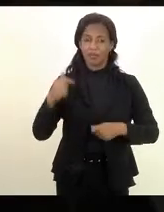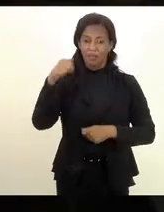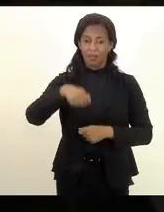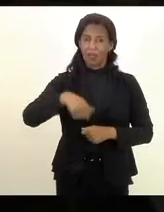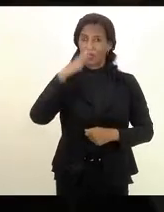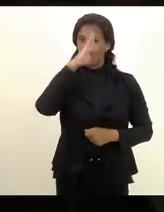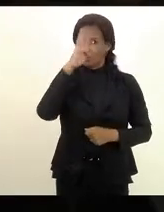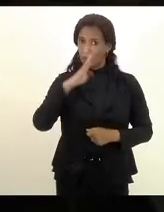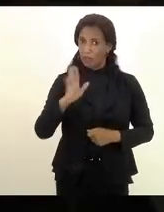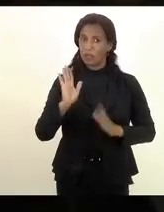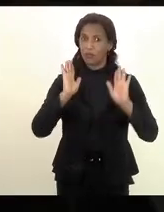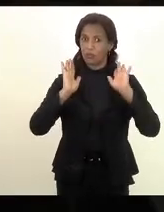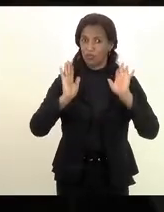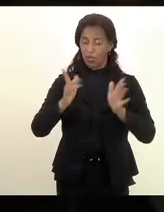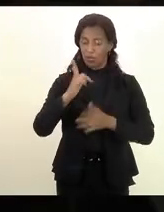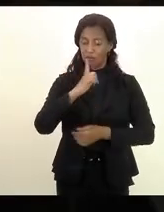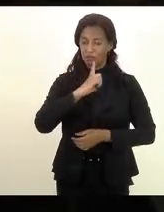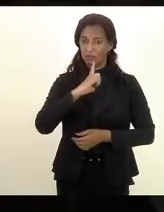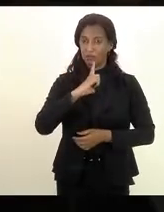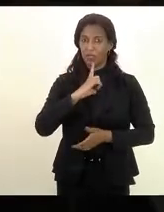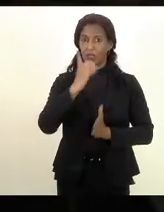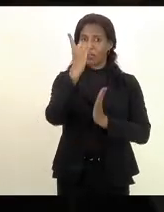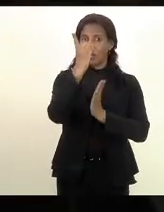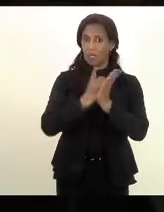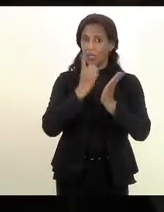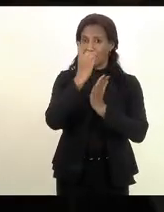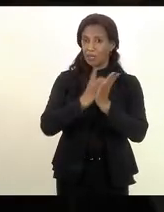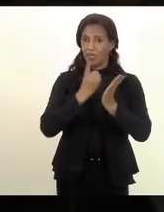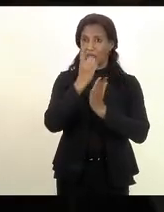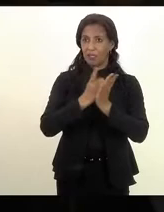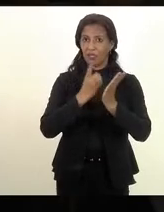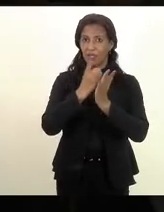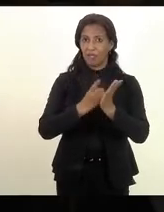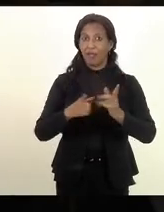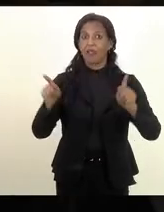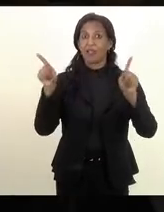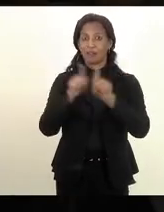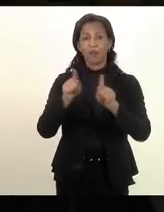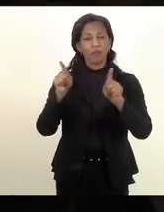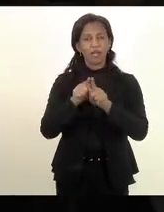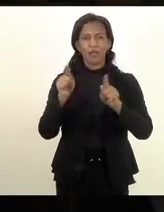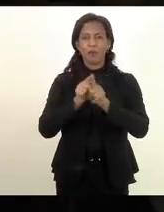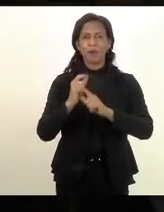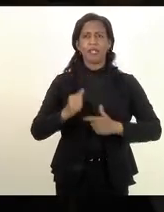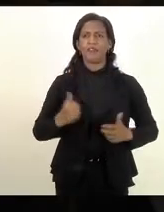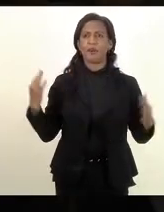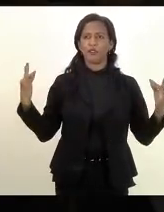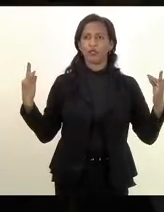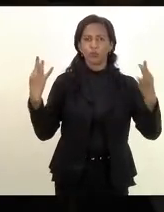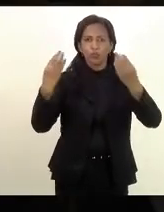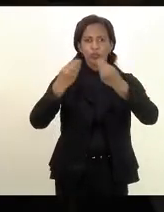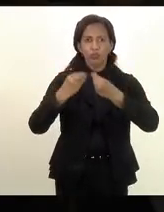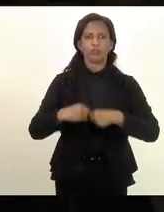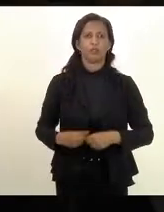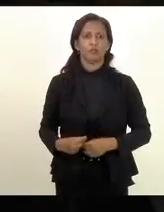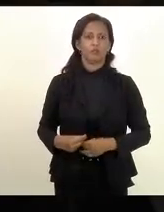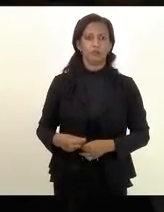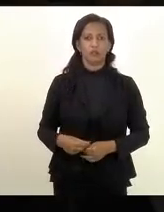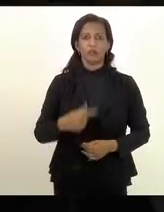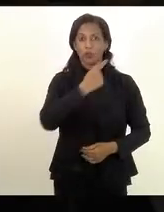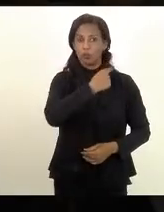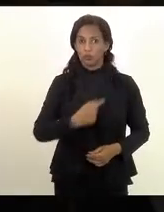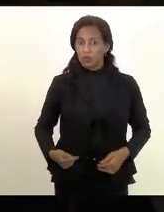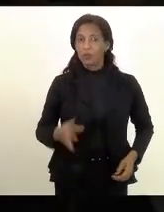Brasil nós temos tido deputado Renato declarações e manifestações extremistas por parte de autoridades constituídas do governo federal